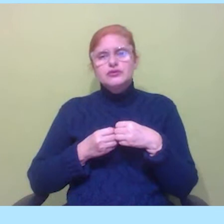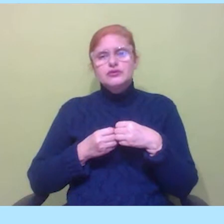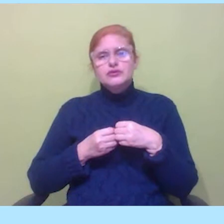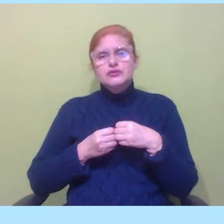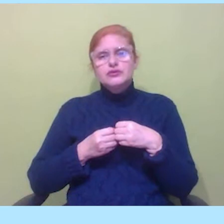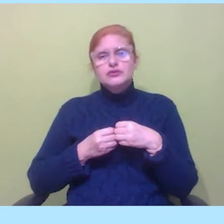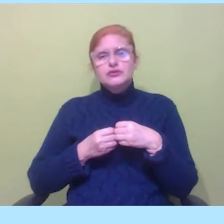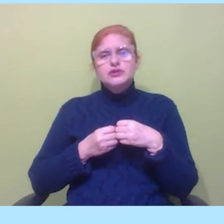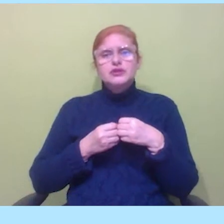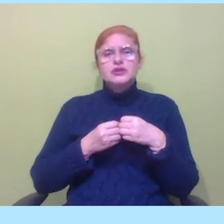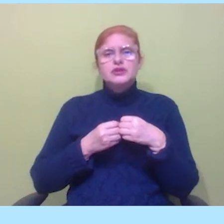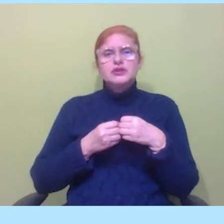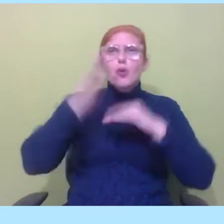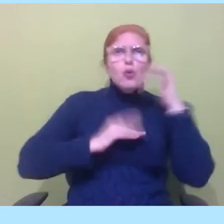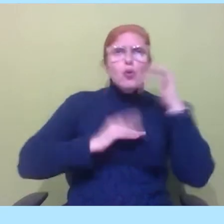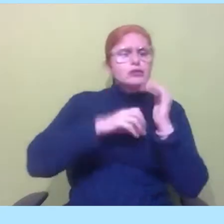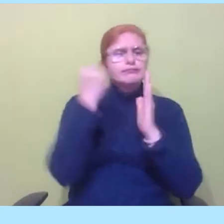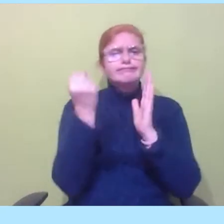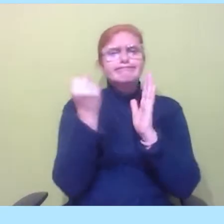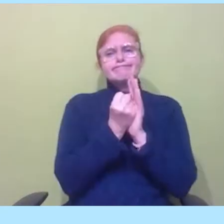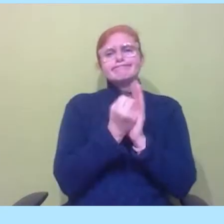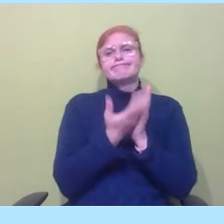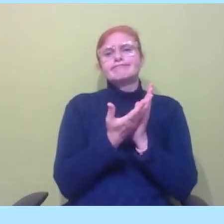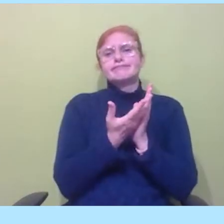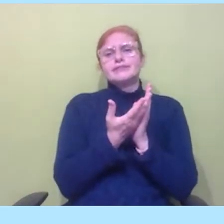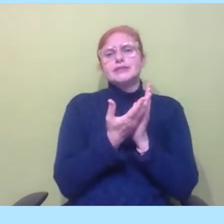desse senso comum